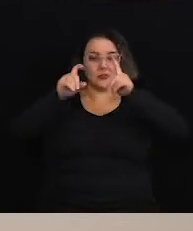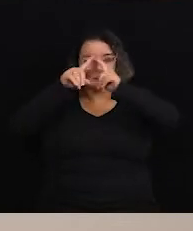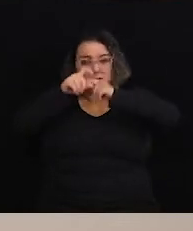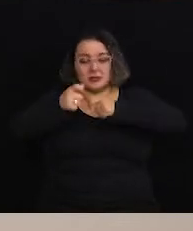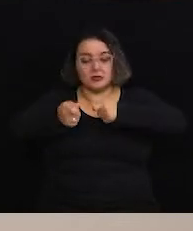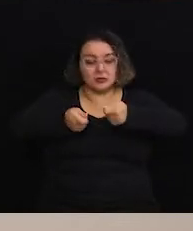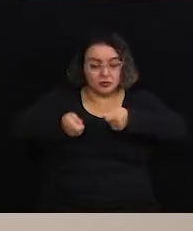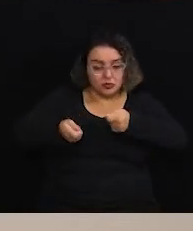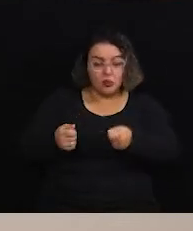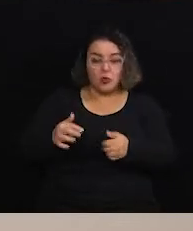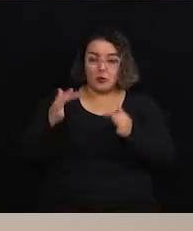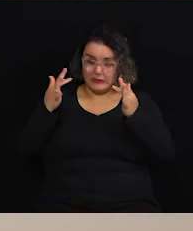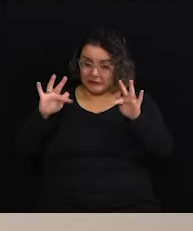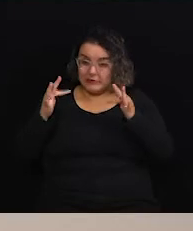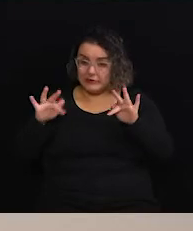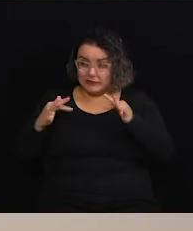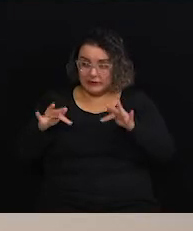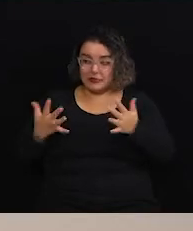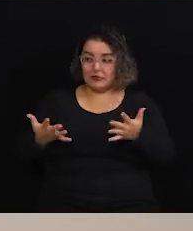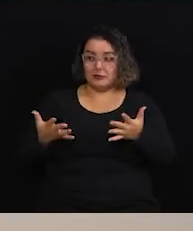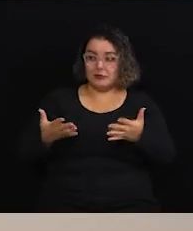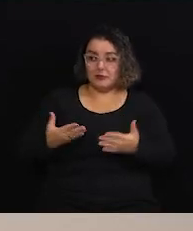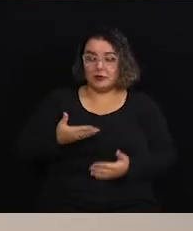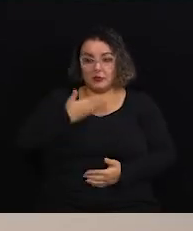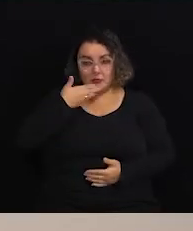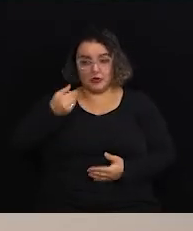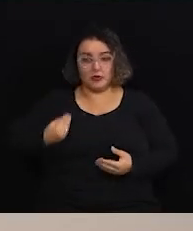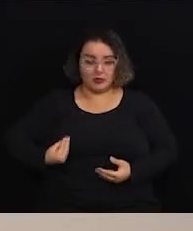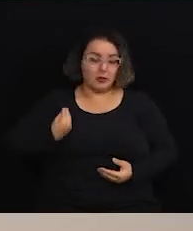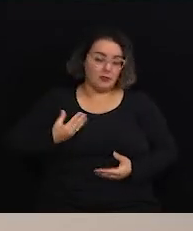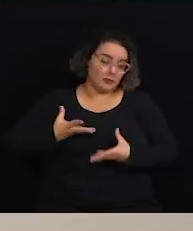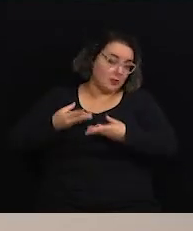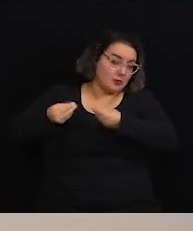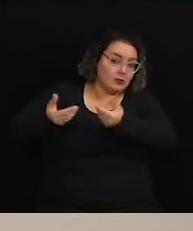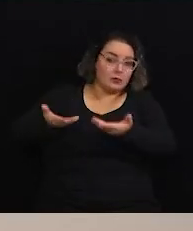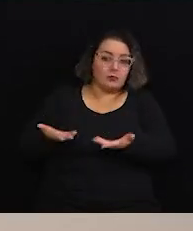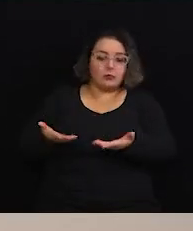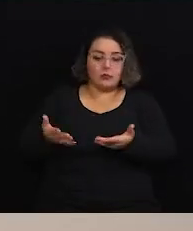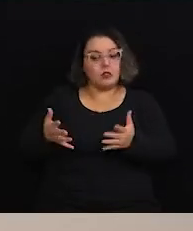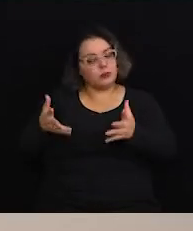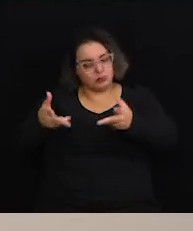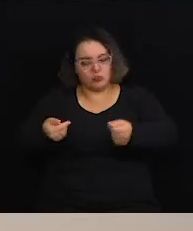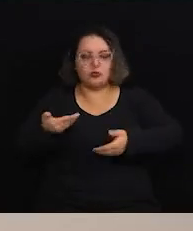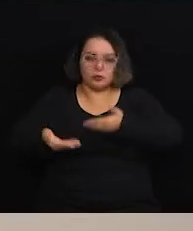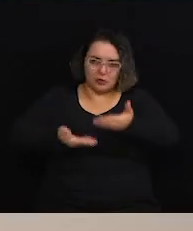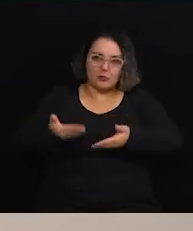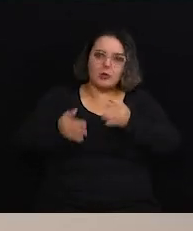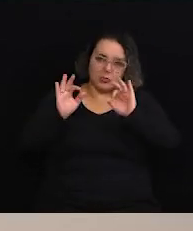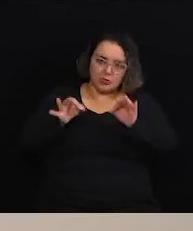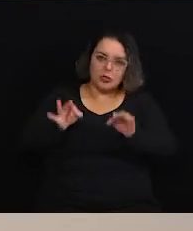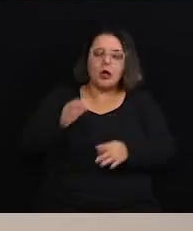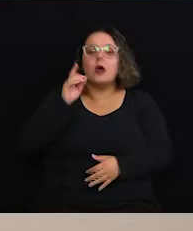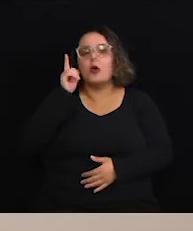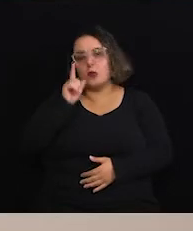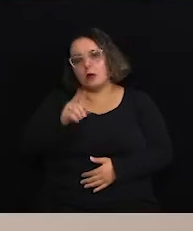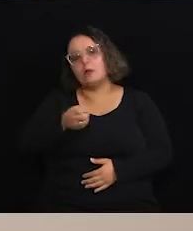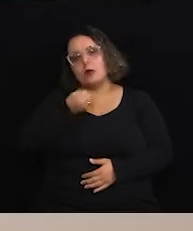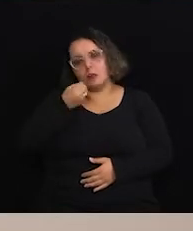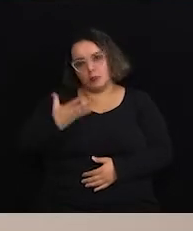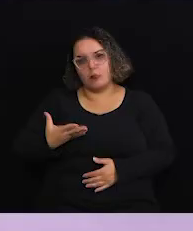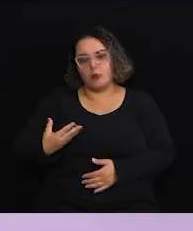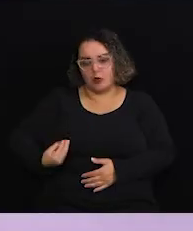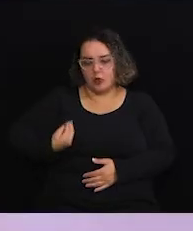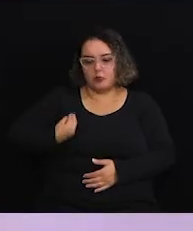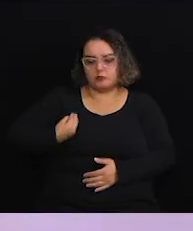controle da dor, né? E aí melhorar a qualidade de vida dela, mas em geral, ela fazendo o tratamento adequado, elas conseguem uma boa qualidade de